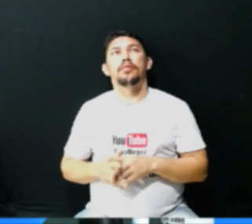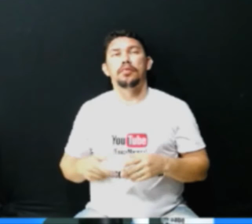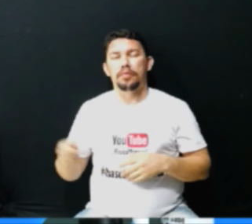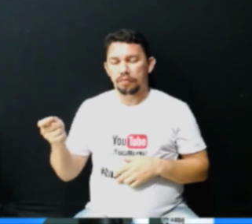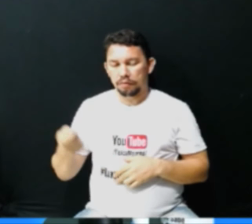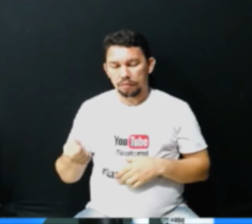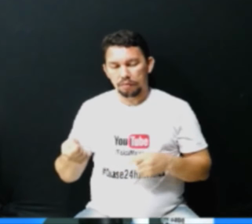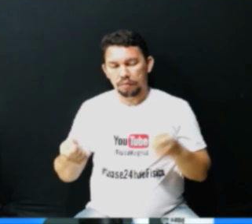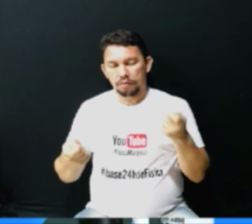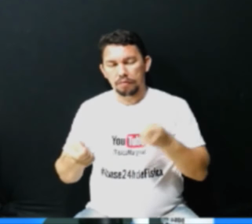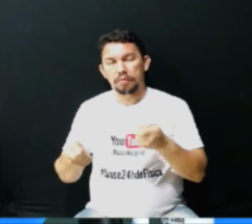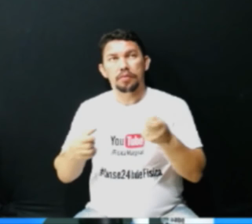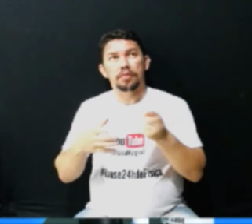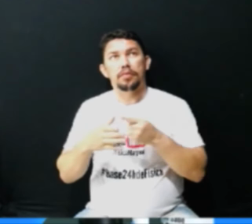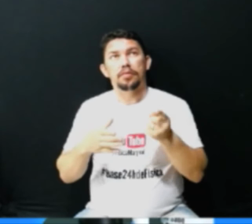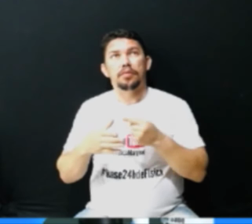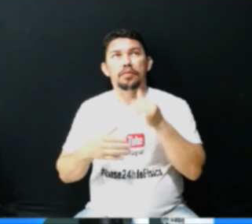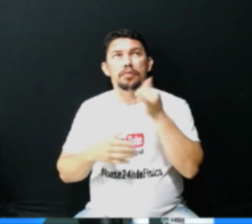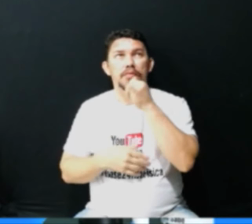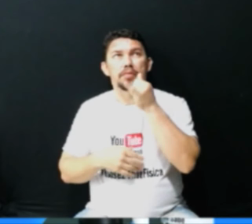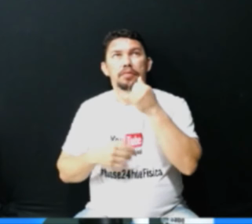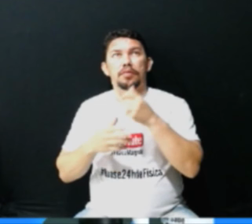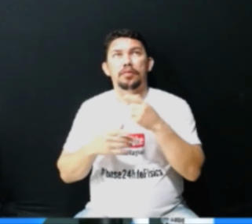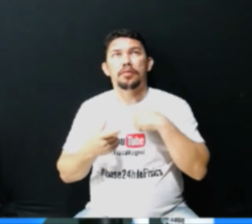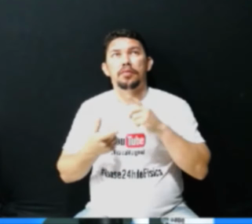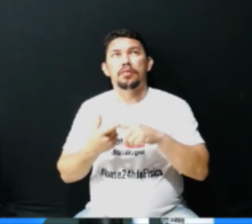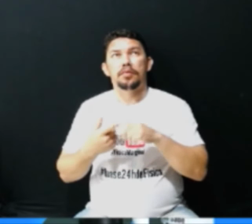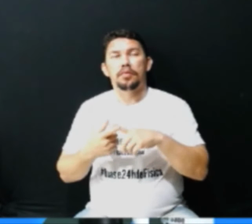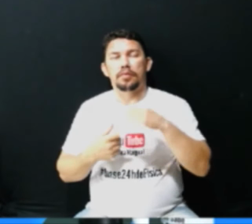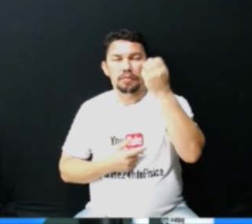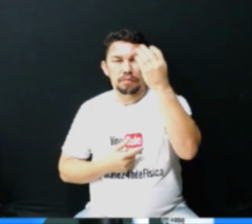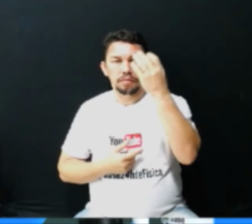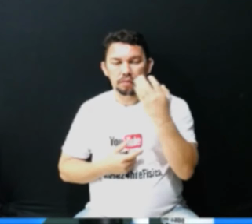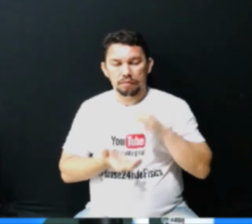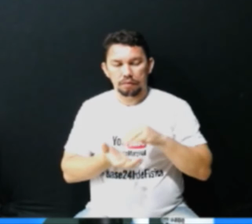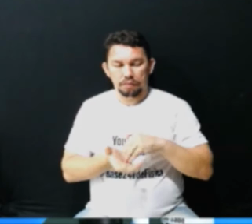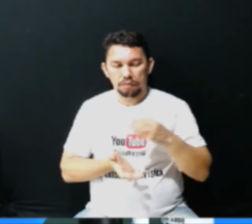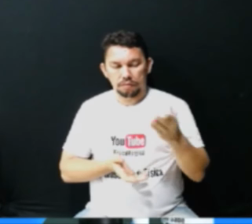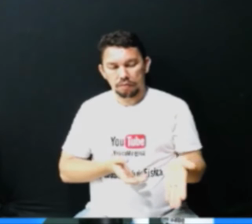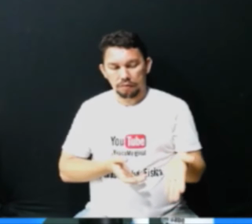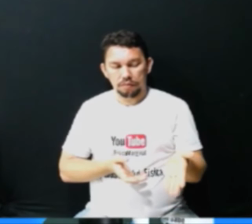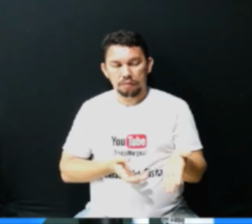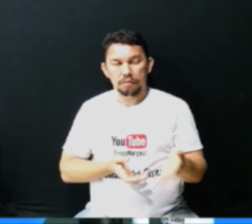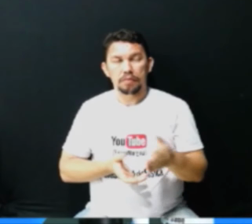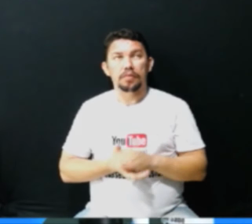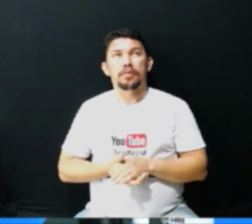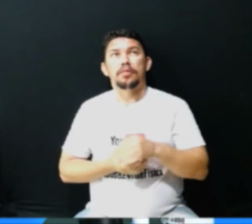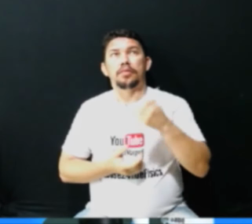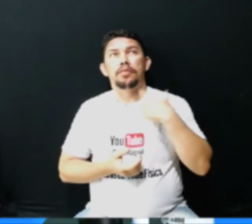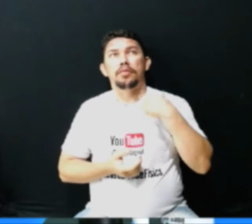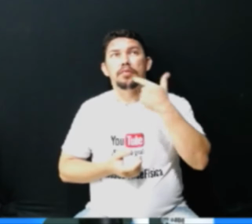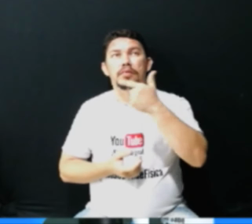posso medir a corrente que passa somente pela lâmpada de baixo. Observe então, 2,4. Como elas